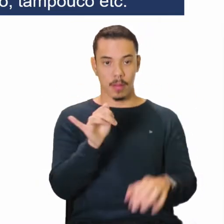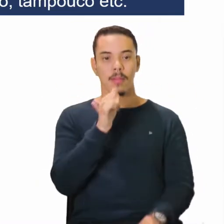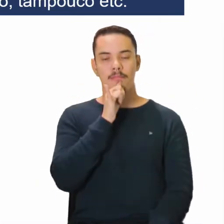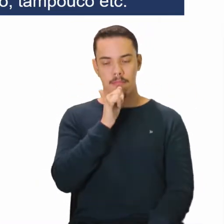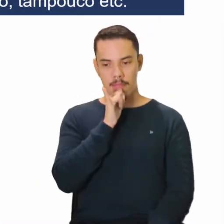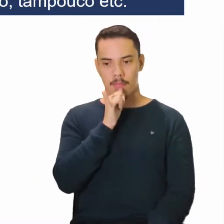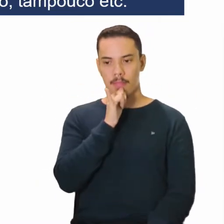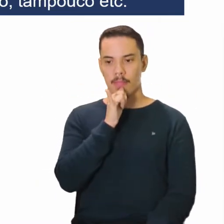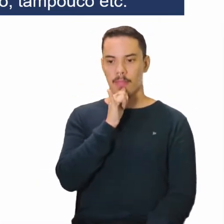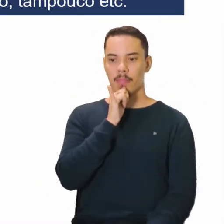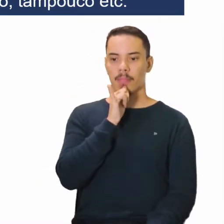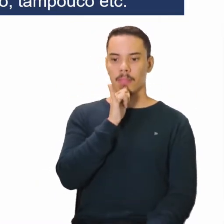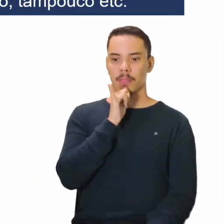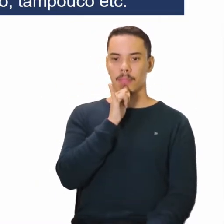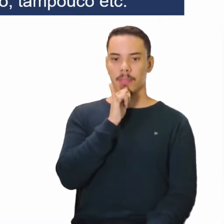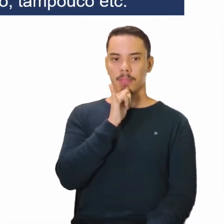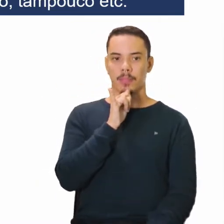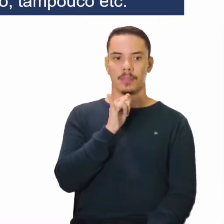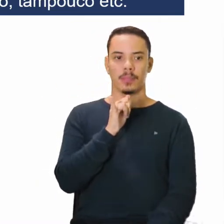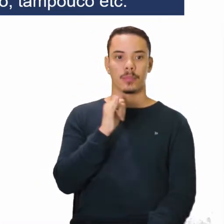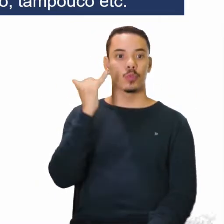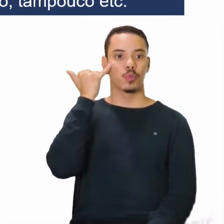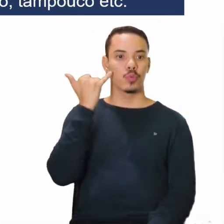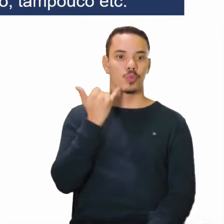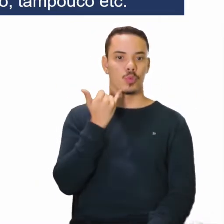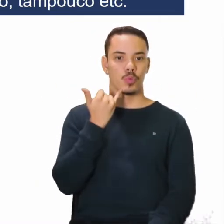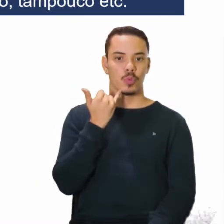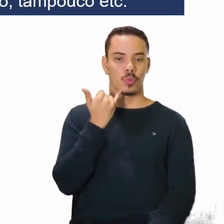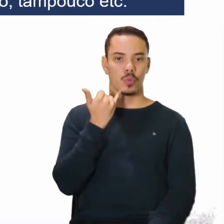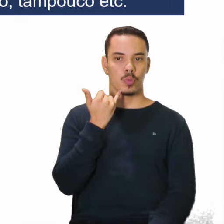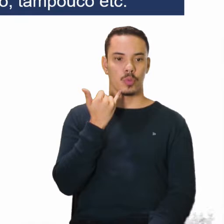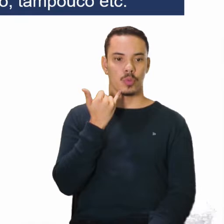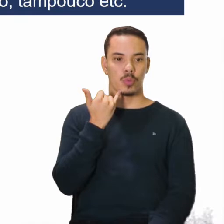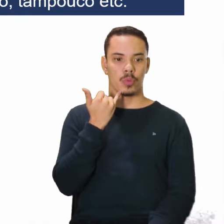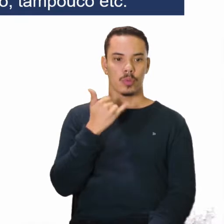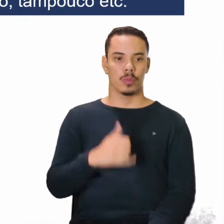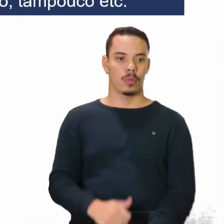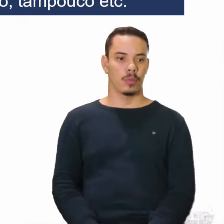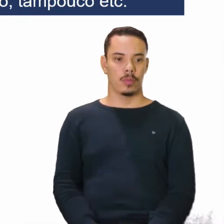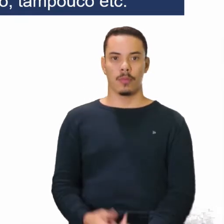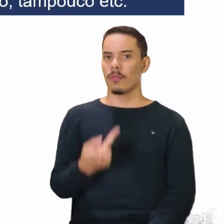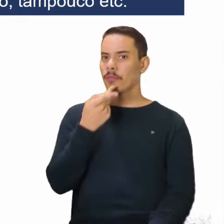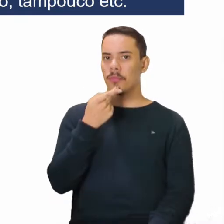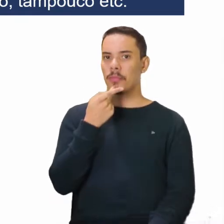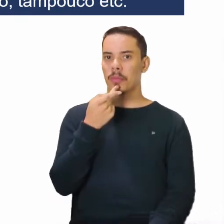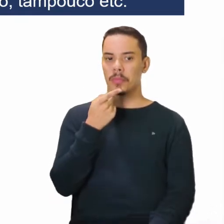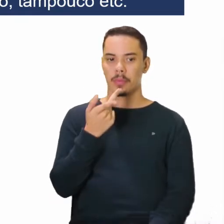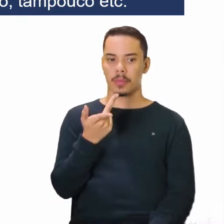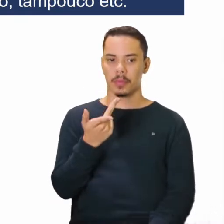aí assim, escreva aí, João fala, só assim para ele entender.